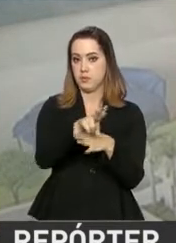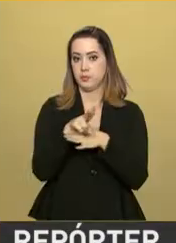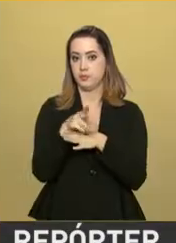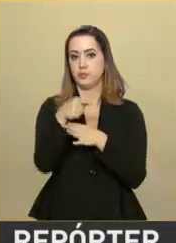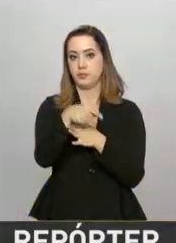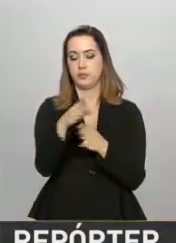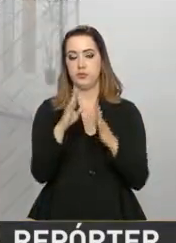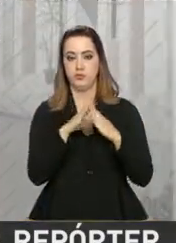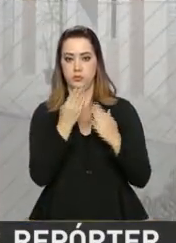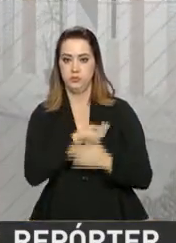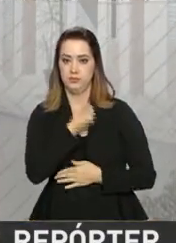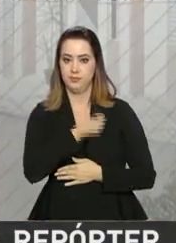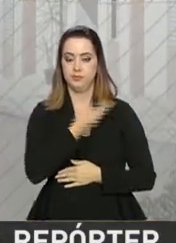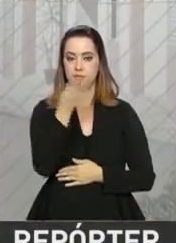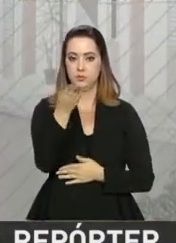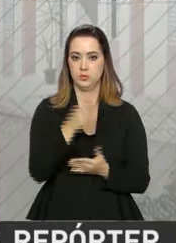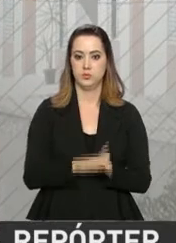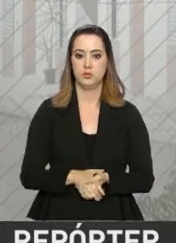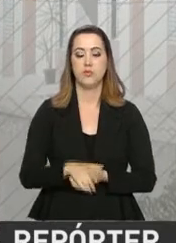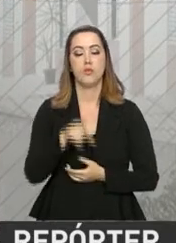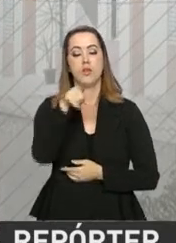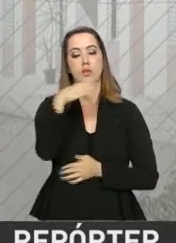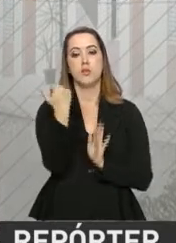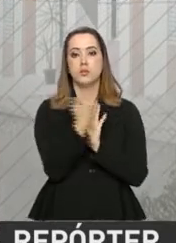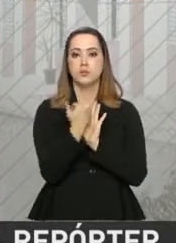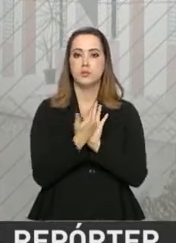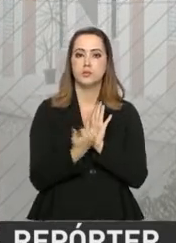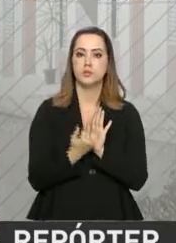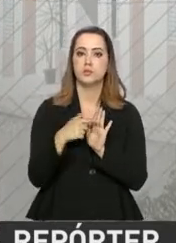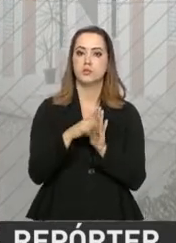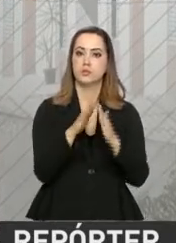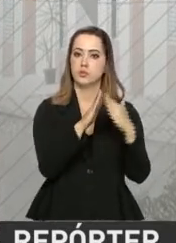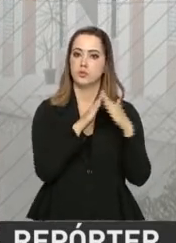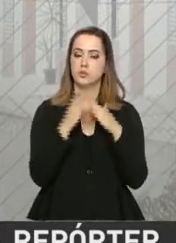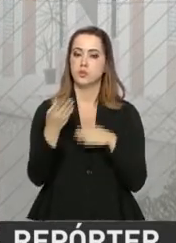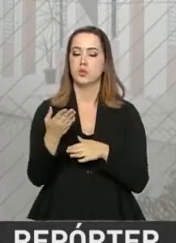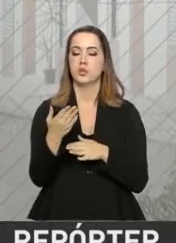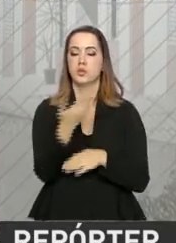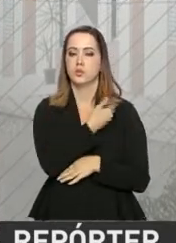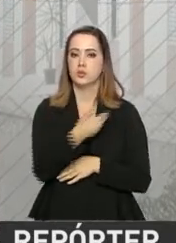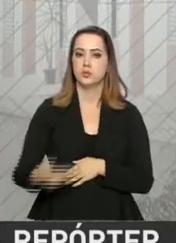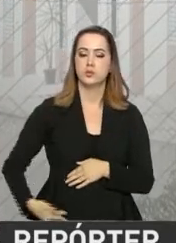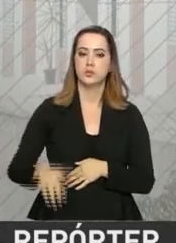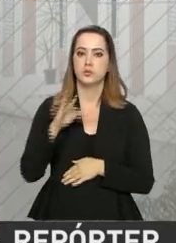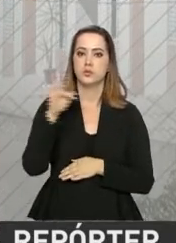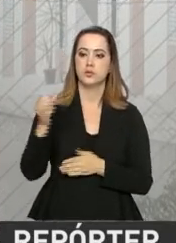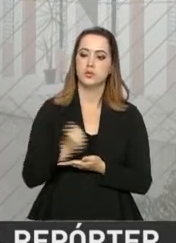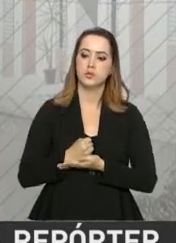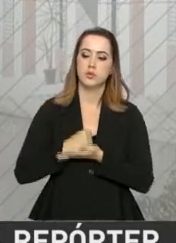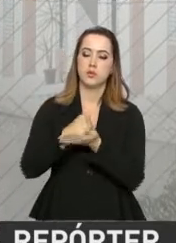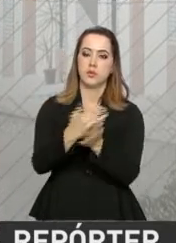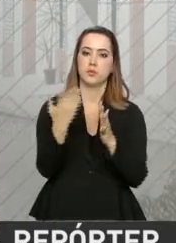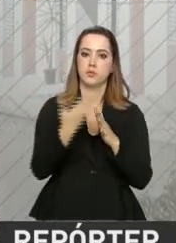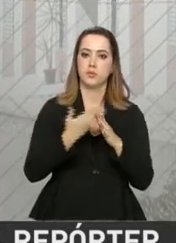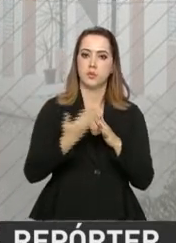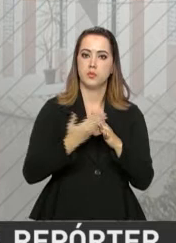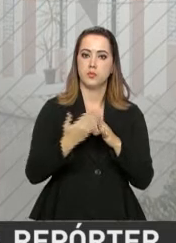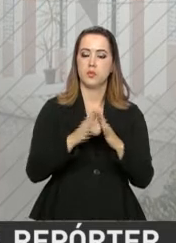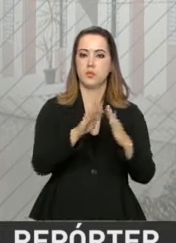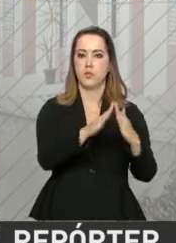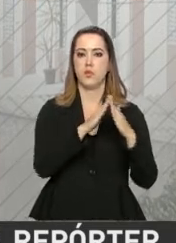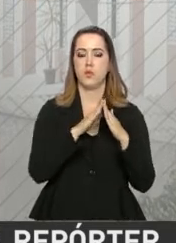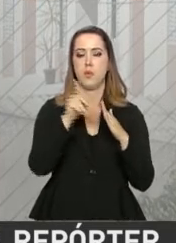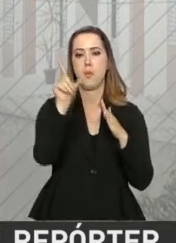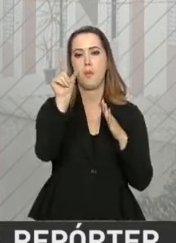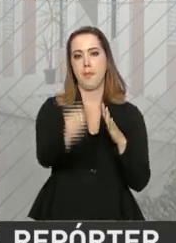Minha Vida o Minha Casa Minha Vida é um programa habitacional do governo federal que oferece financiamento da casa própria com